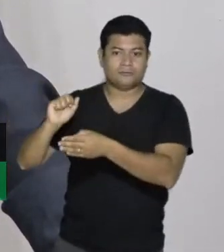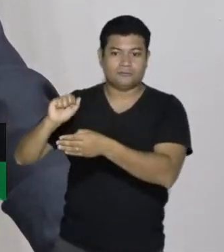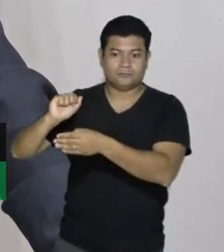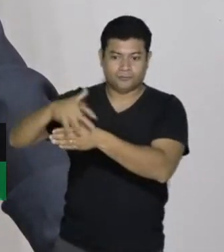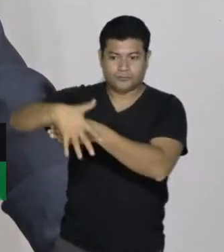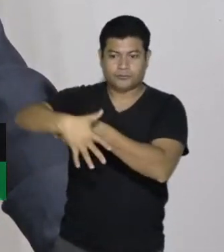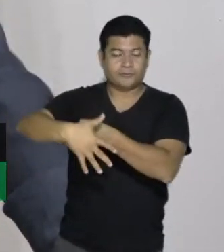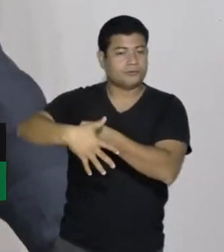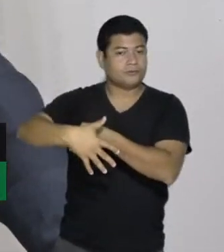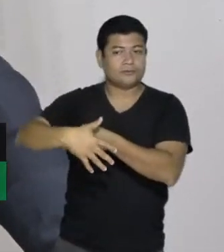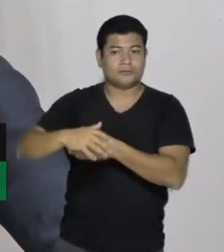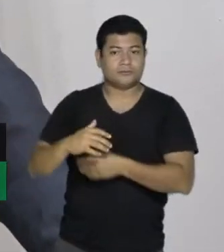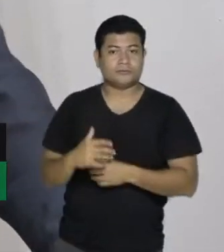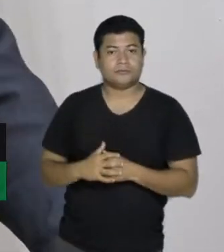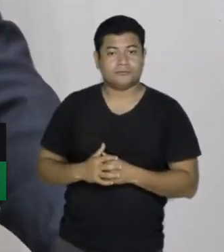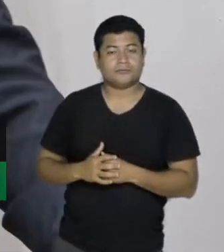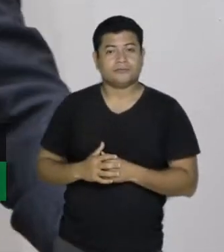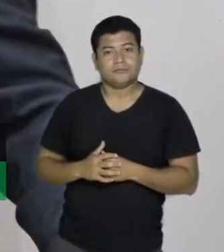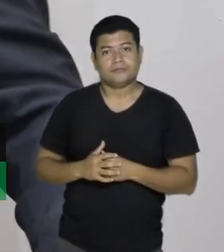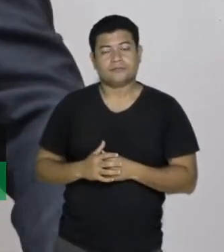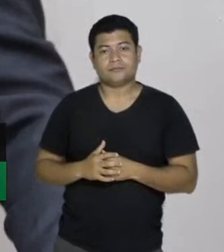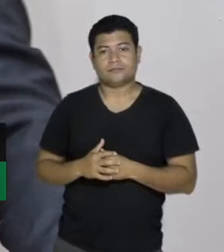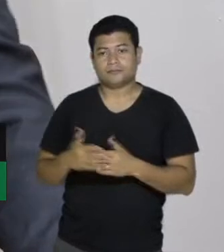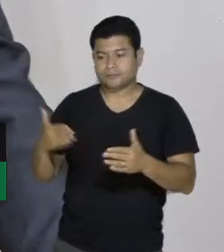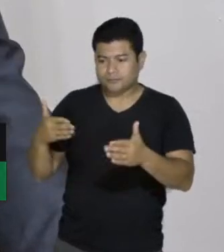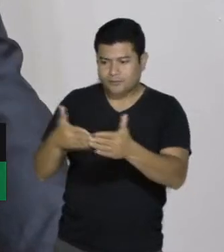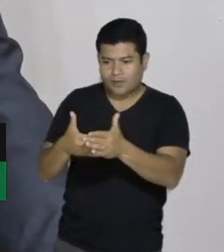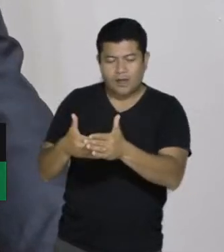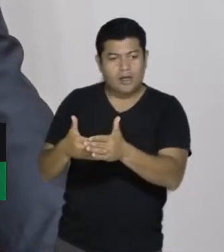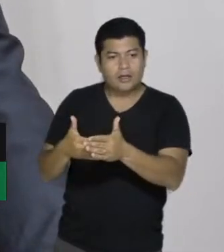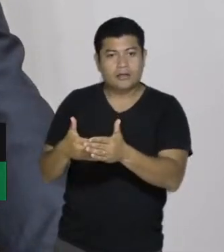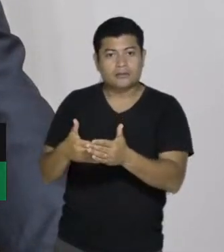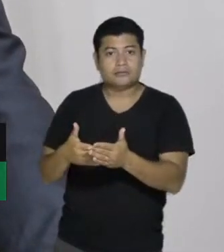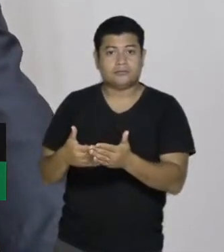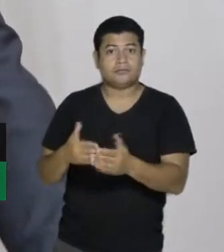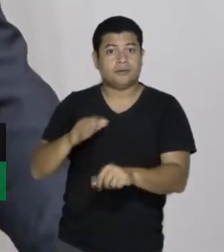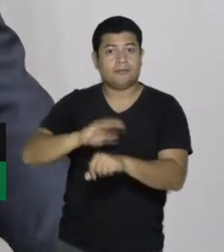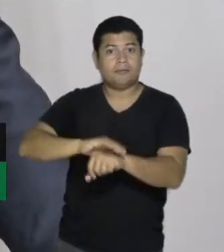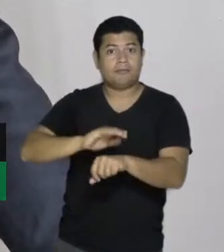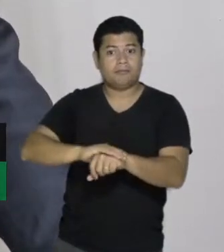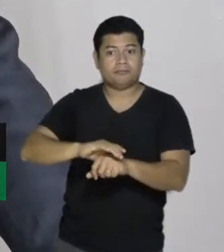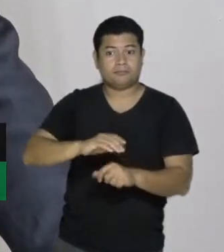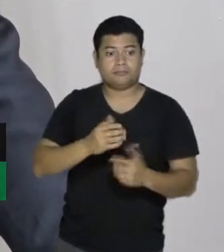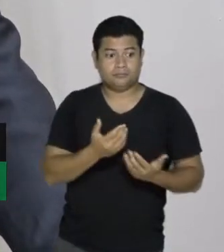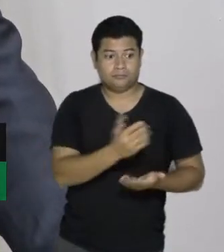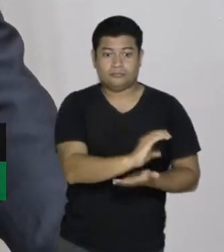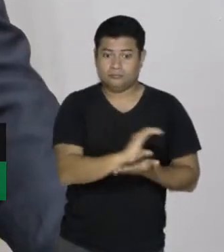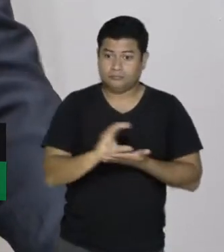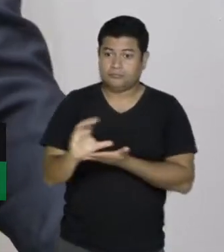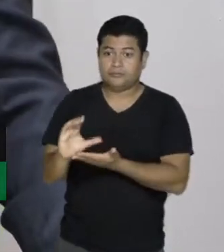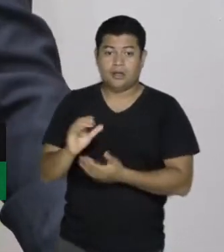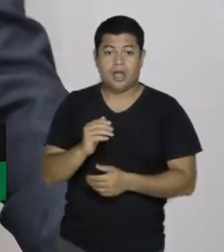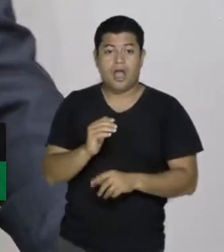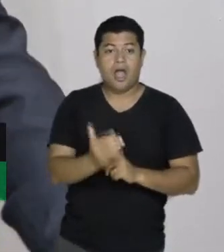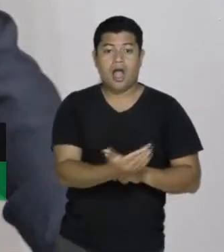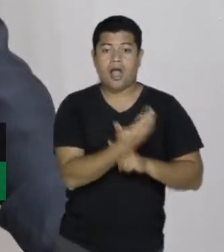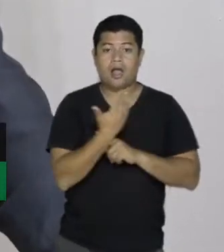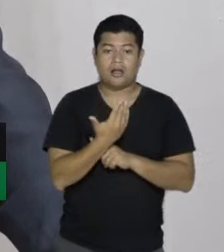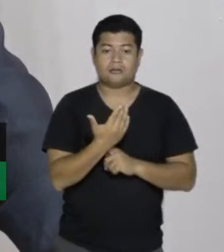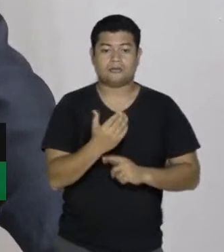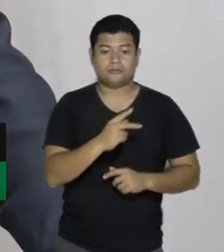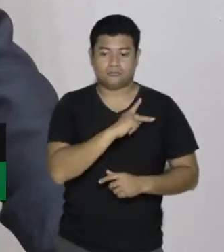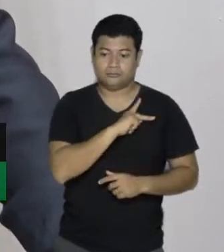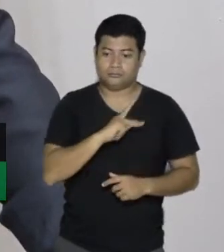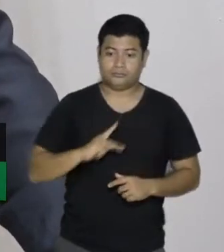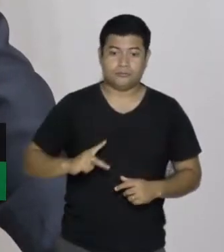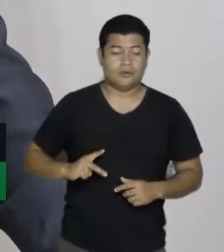é preciso a gente nesse momento fazer uma profunda